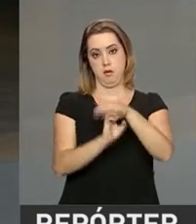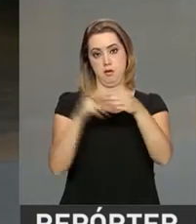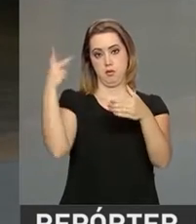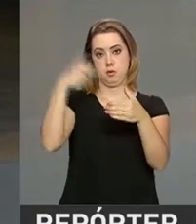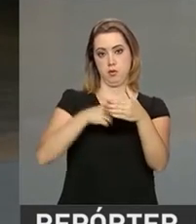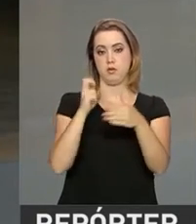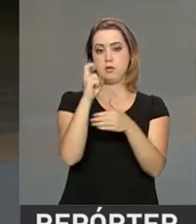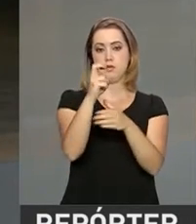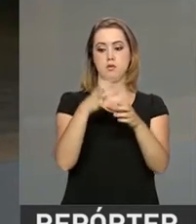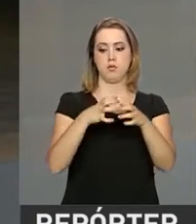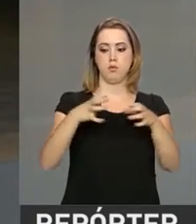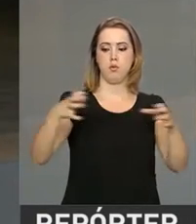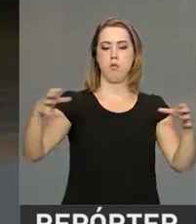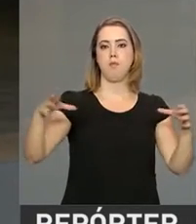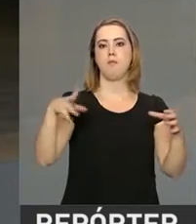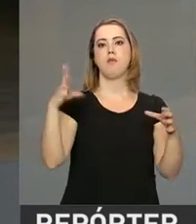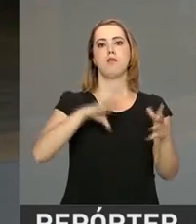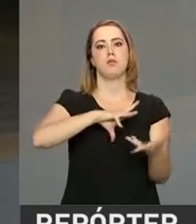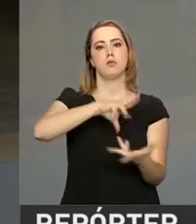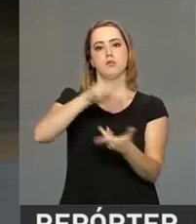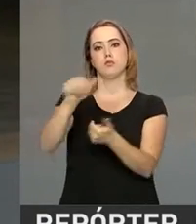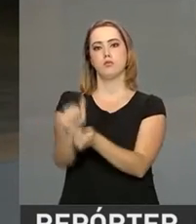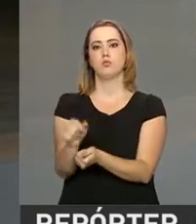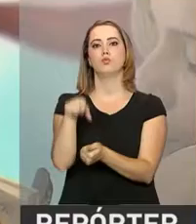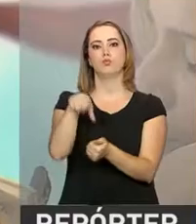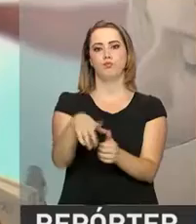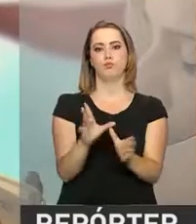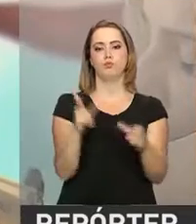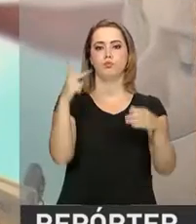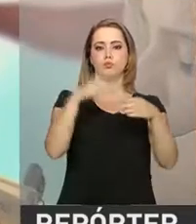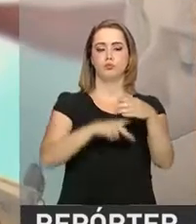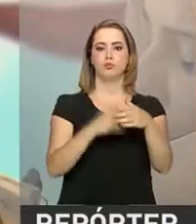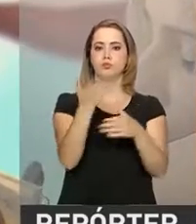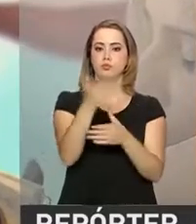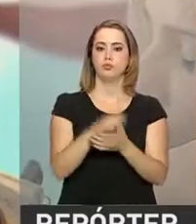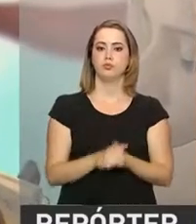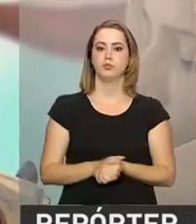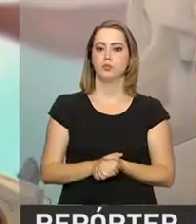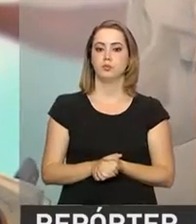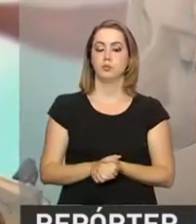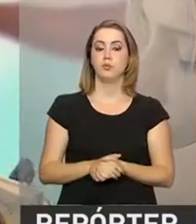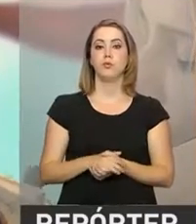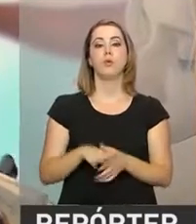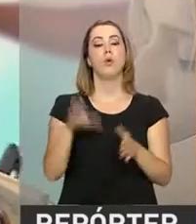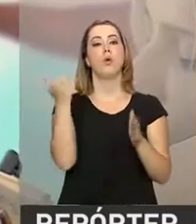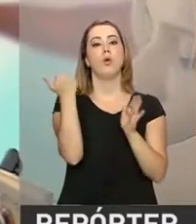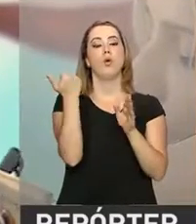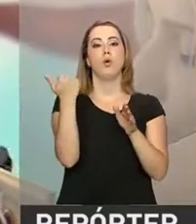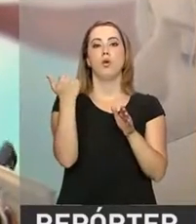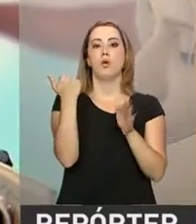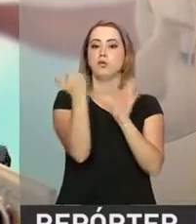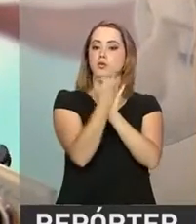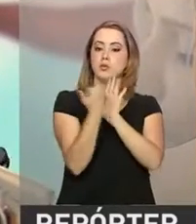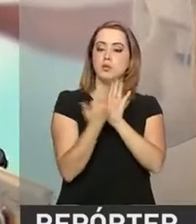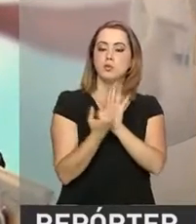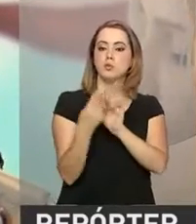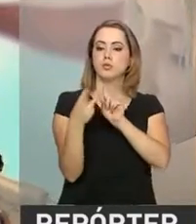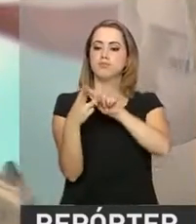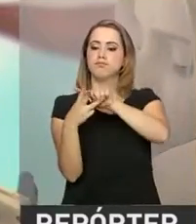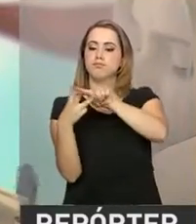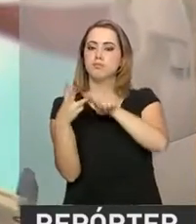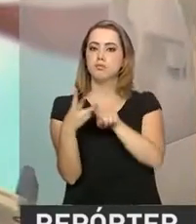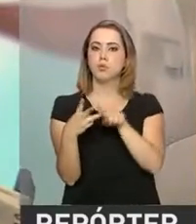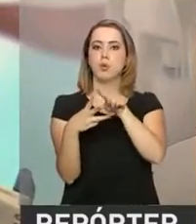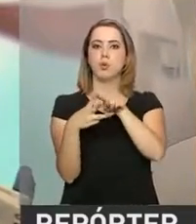de petróleo do mundo no setor. O plano tem 3 horizontes, né? Um horizonte